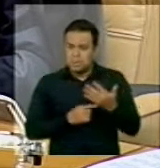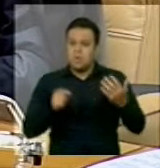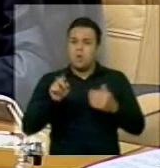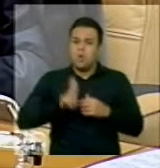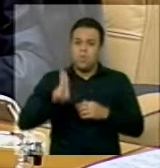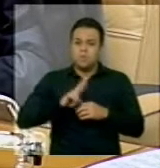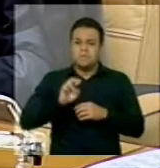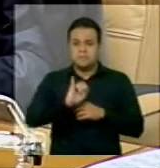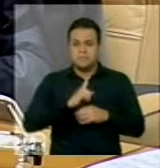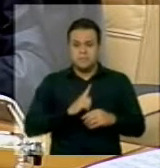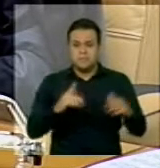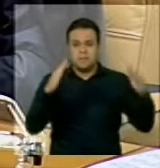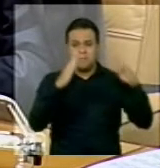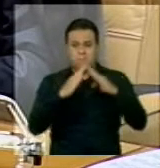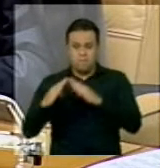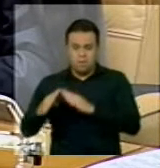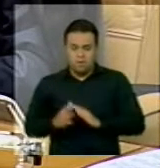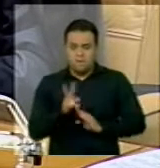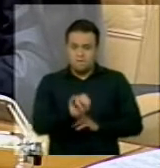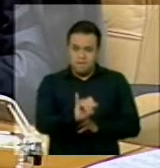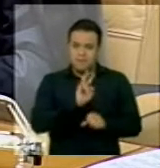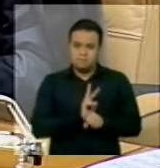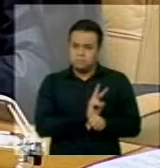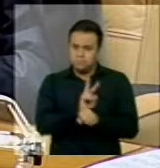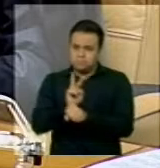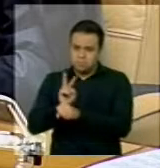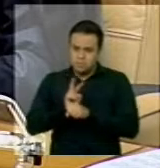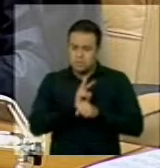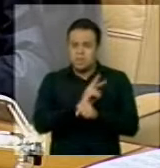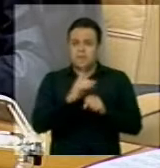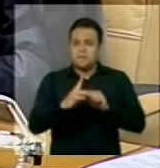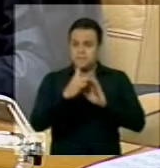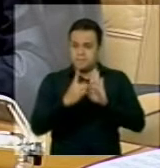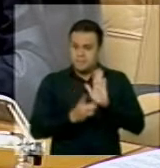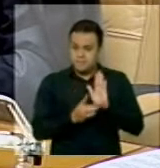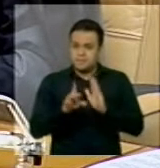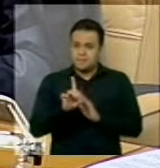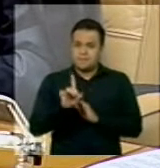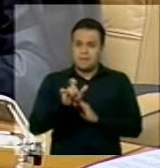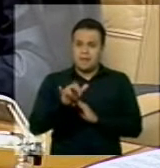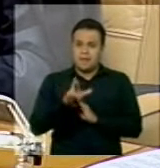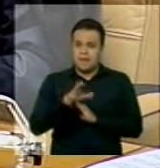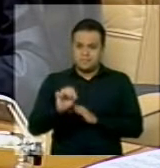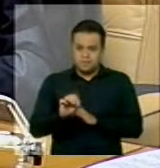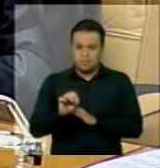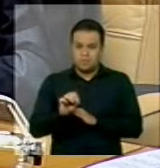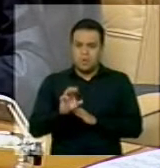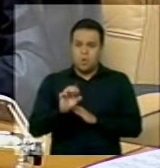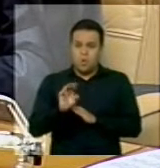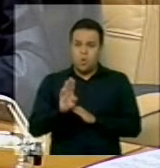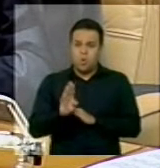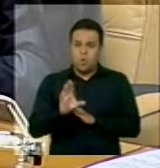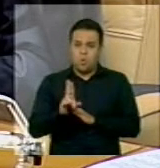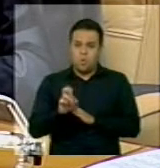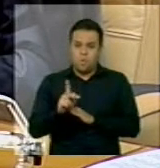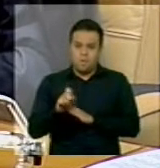de até 4 módulos fiscais serão averiguados por meio de declaração do ocupante, sujeita à responsabilização